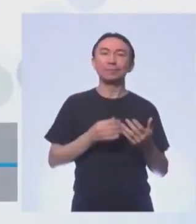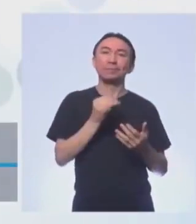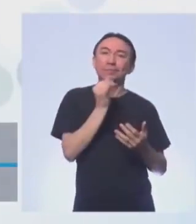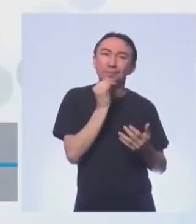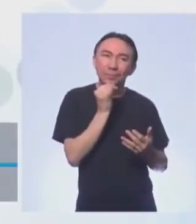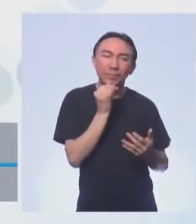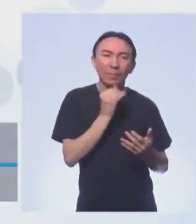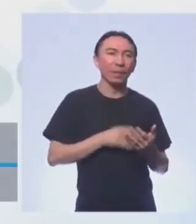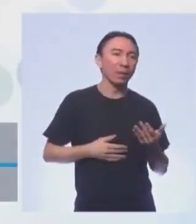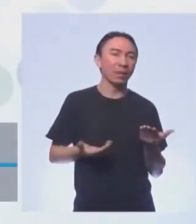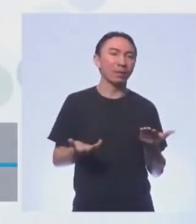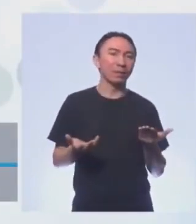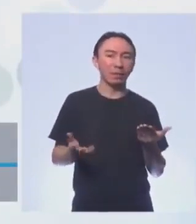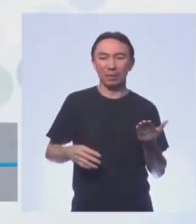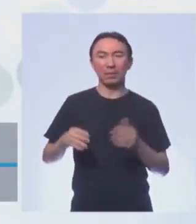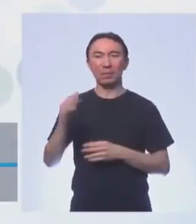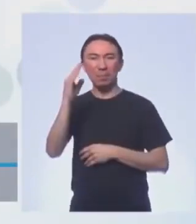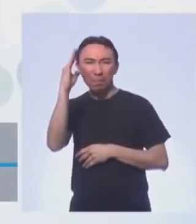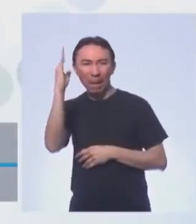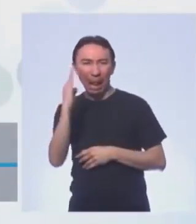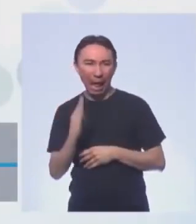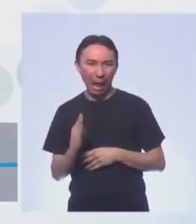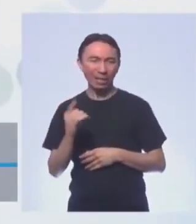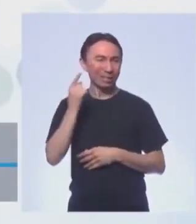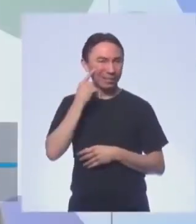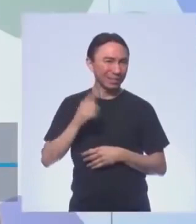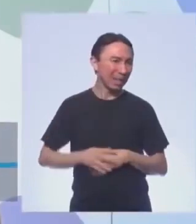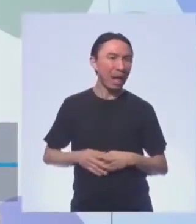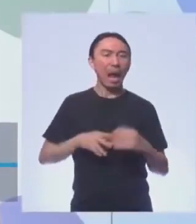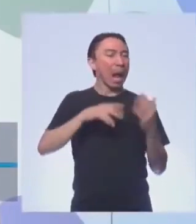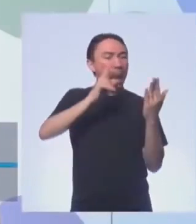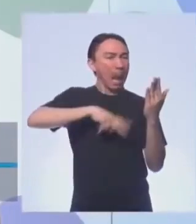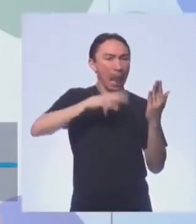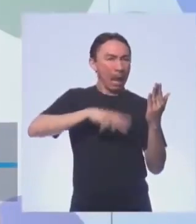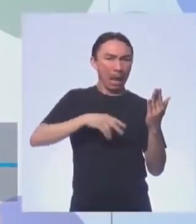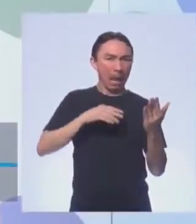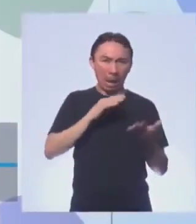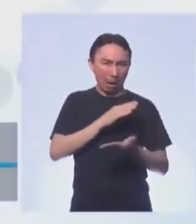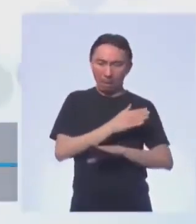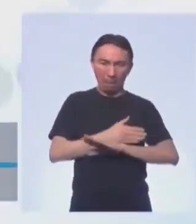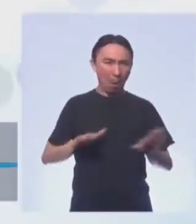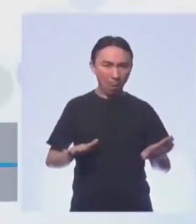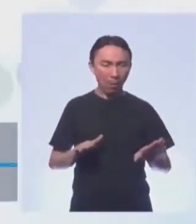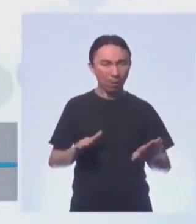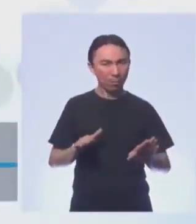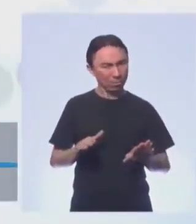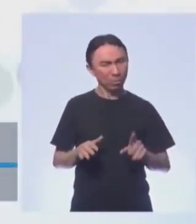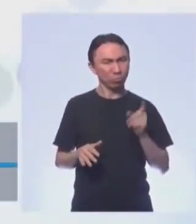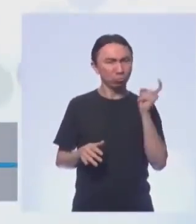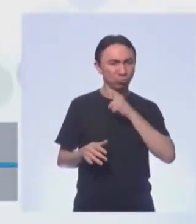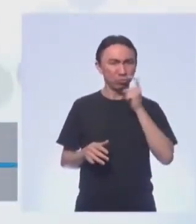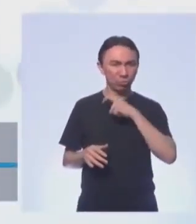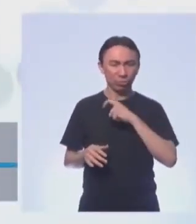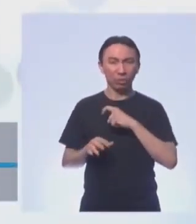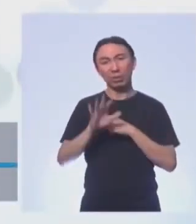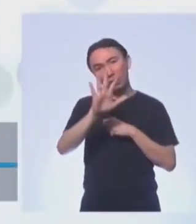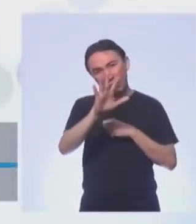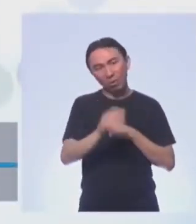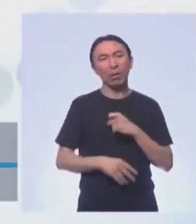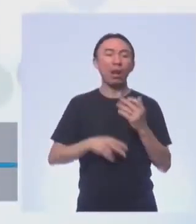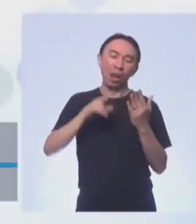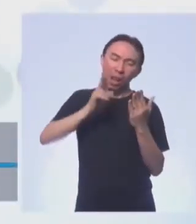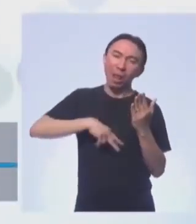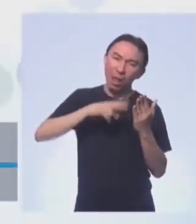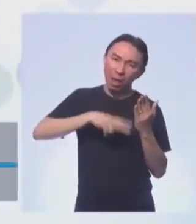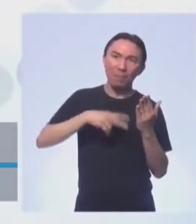que o brasileiro não lê mais também é uma mentira, né? É uma falácia. Porque a gente lê. ou que talvez não tenha uma leitura de qualidade, né? Leituras